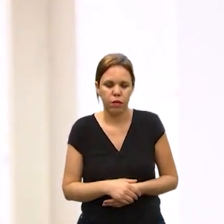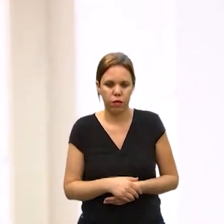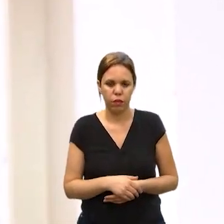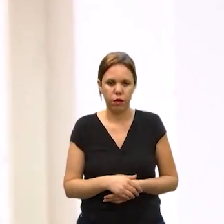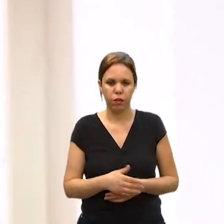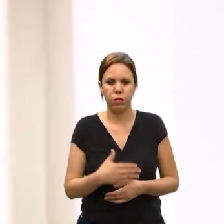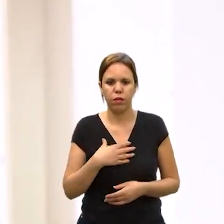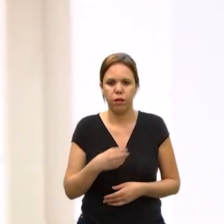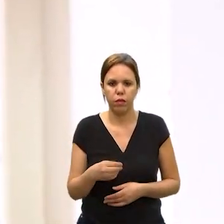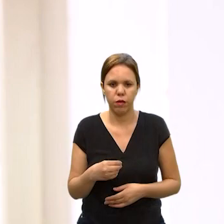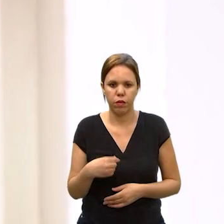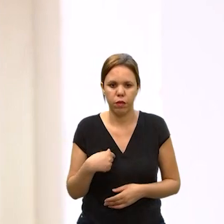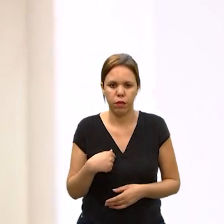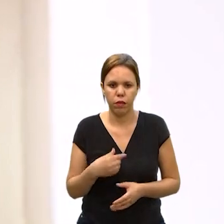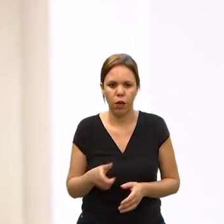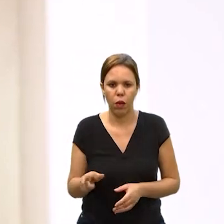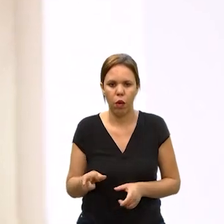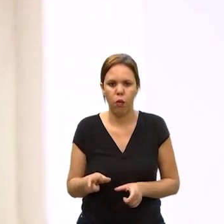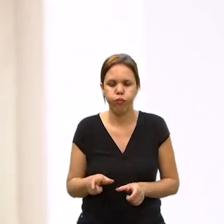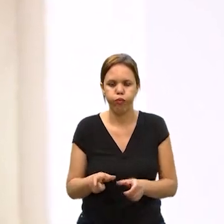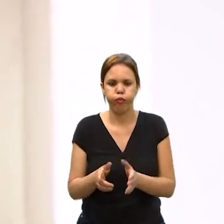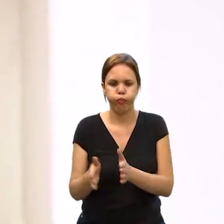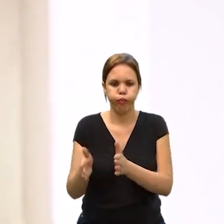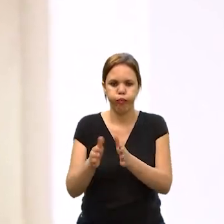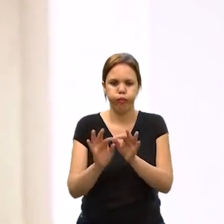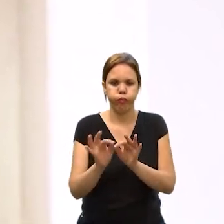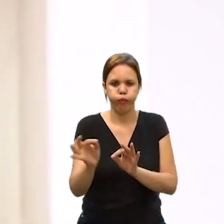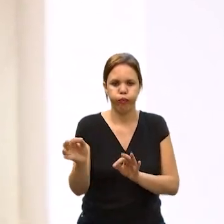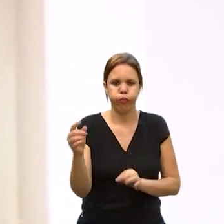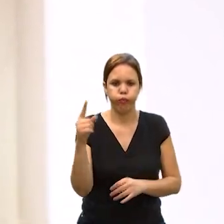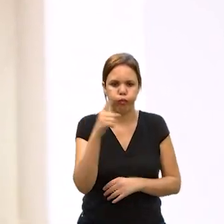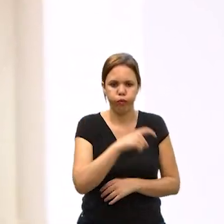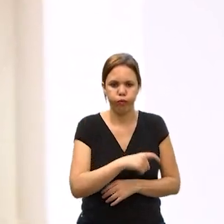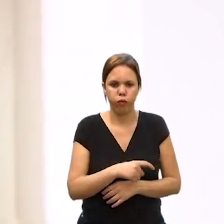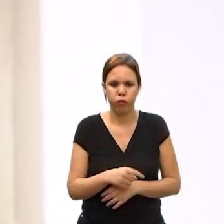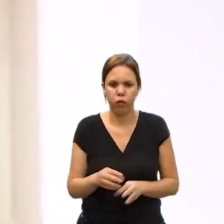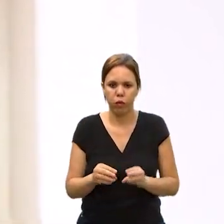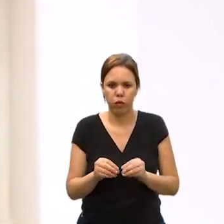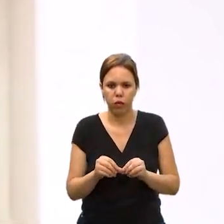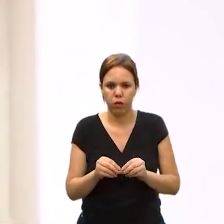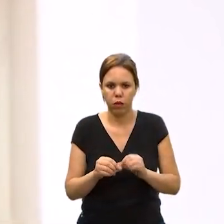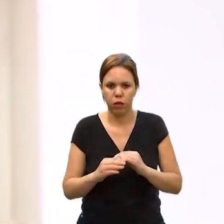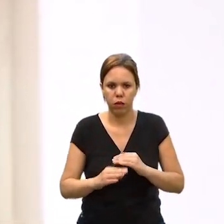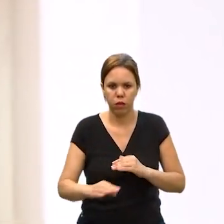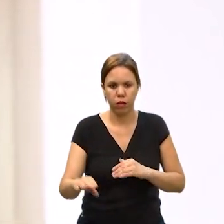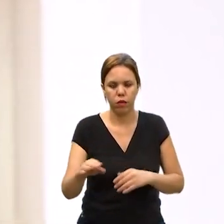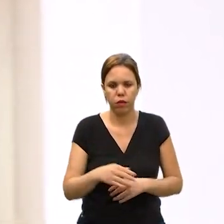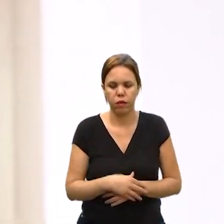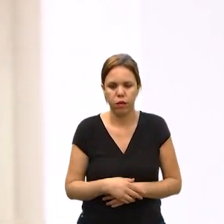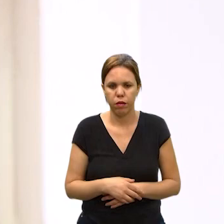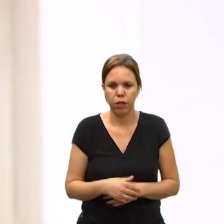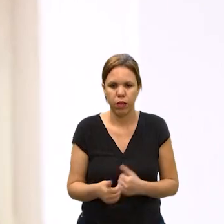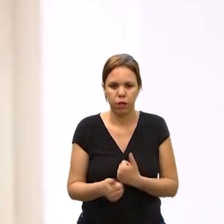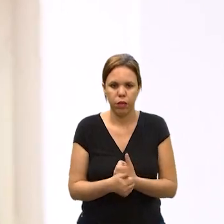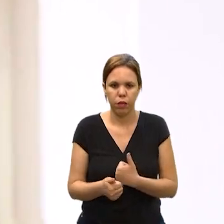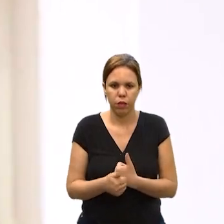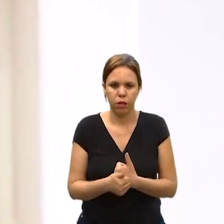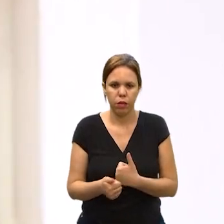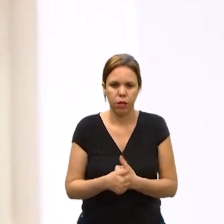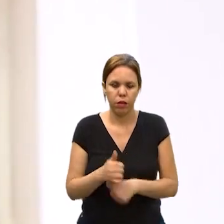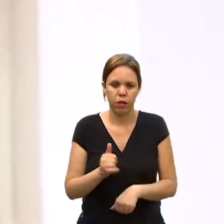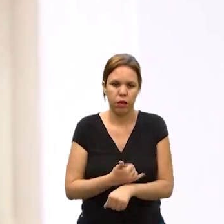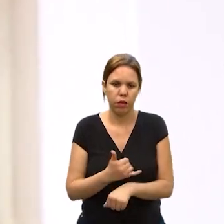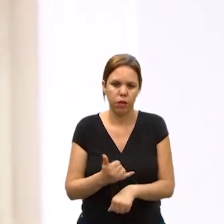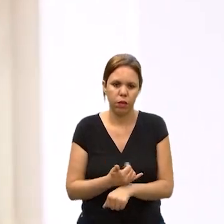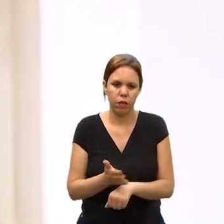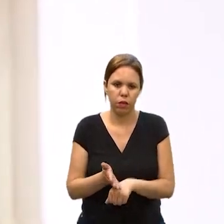E para que as minhas filhas, porque o trajeto é longo, é um trajeto difícil, é estrada de terra, né? Próximo